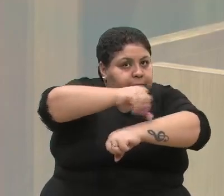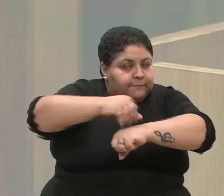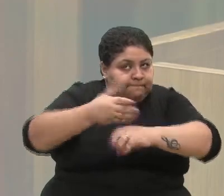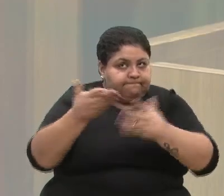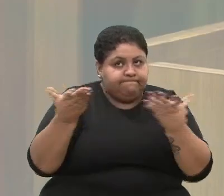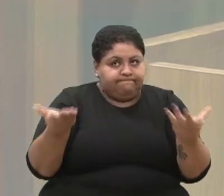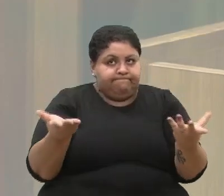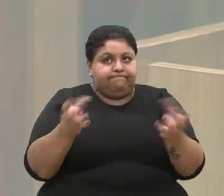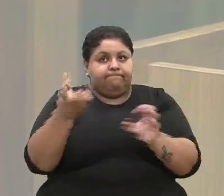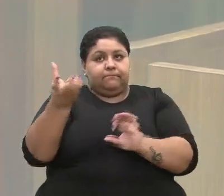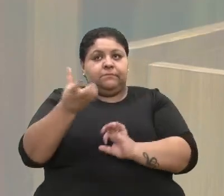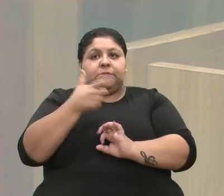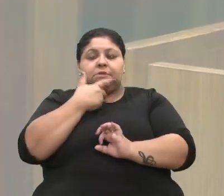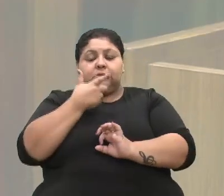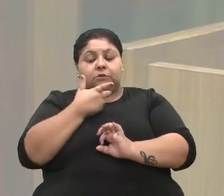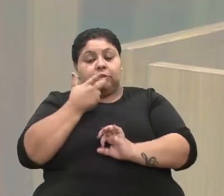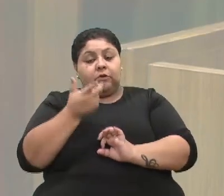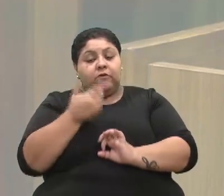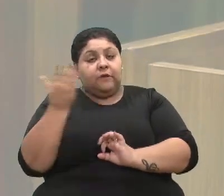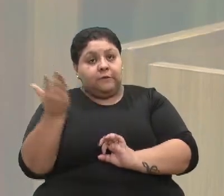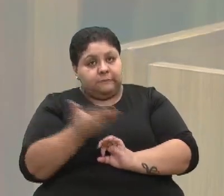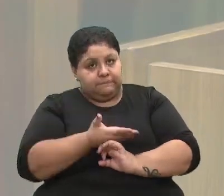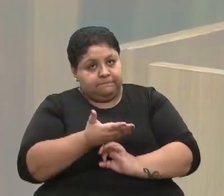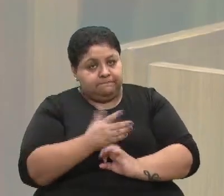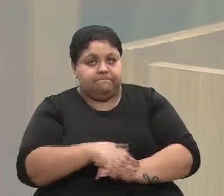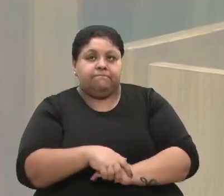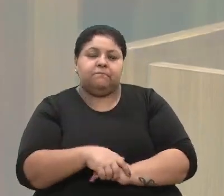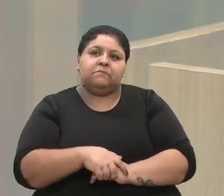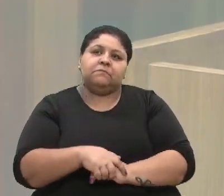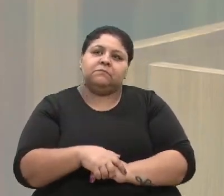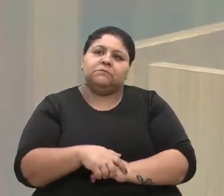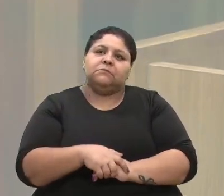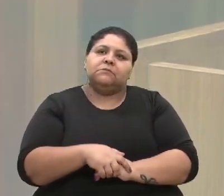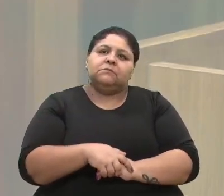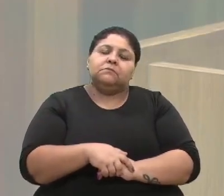que eu quero dizer para vocês, pessoal?